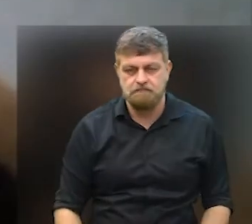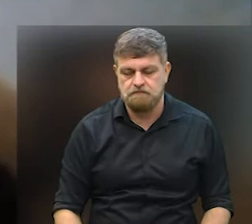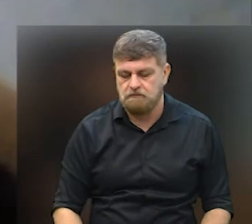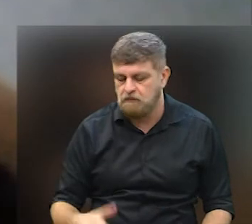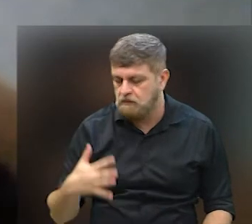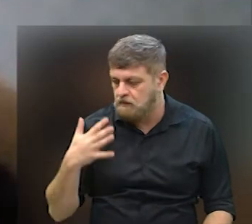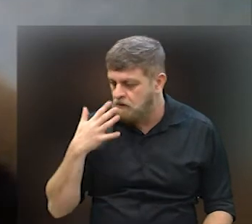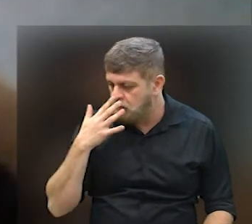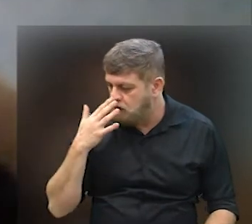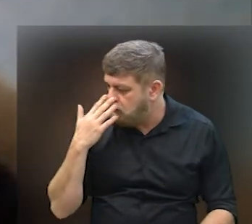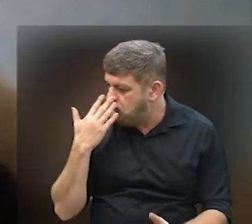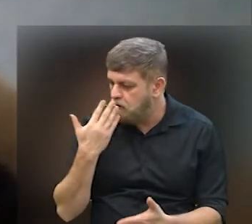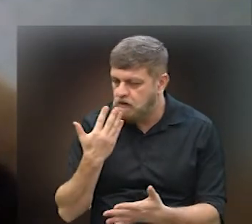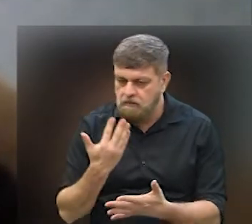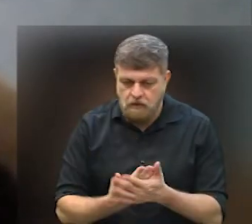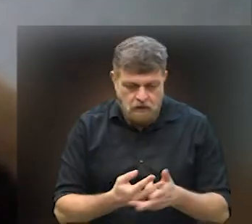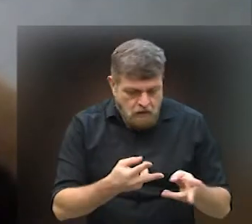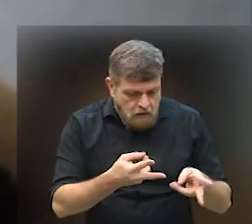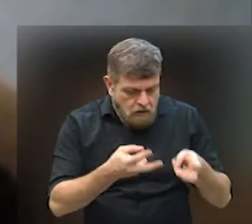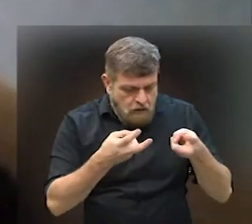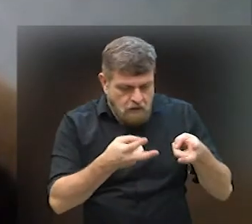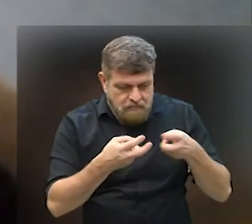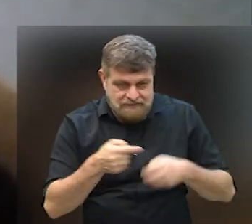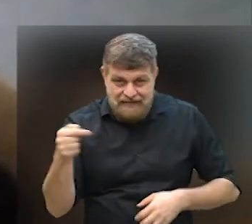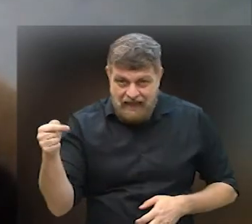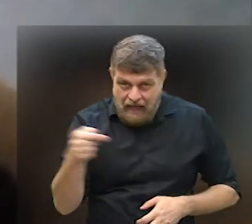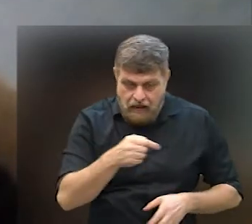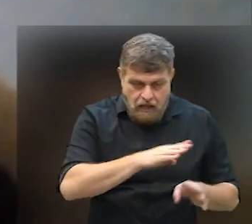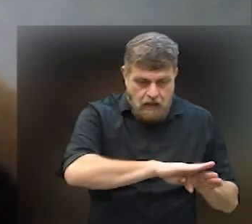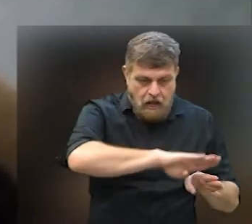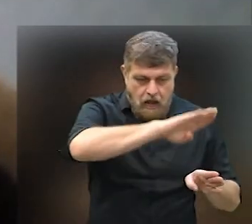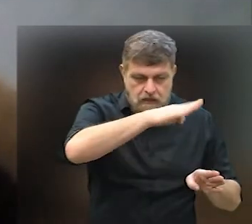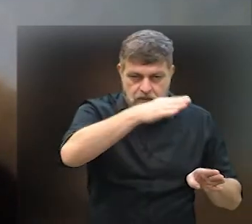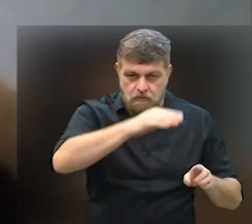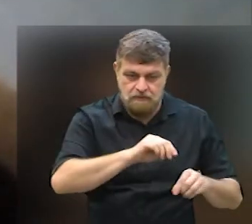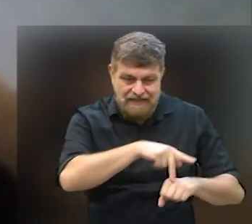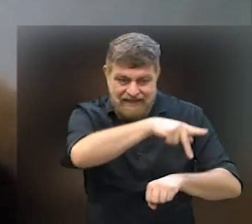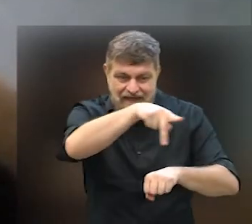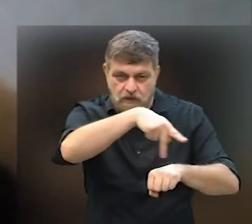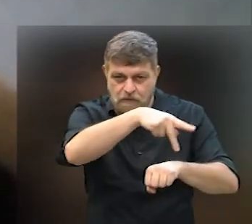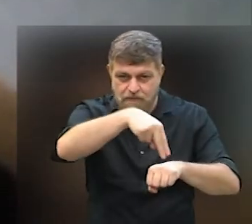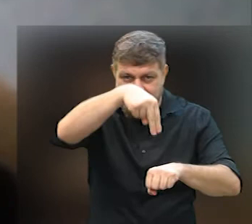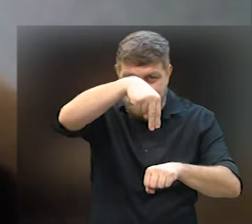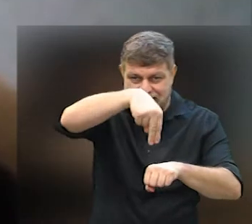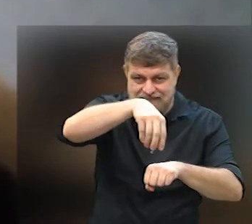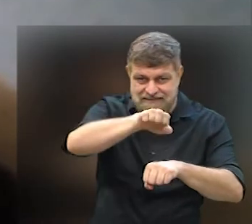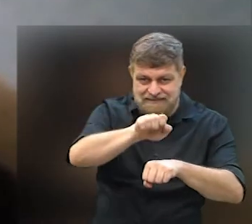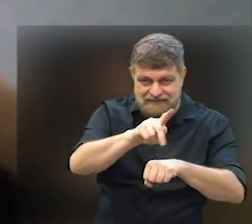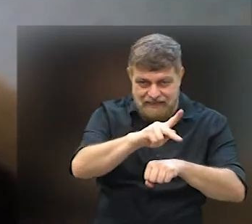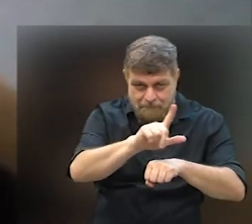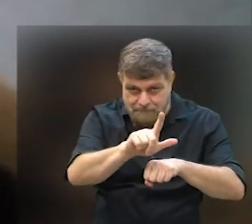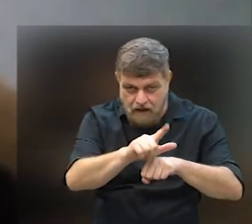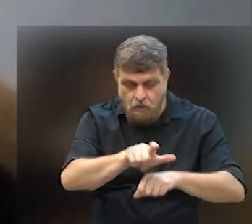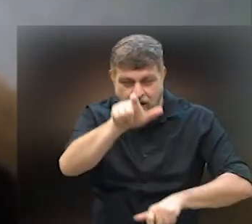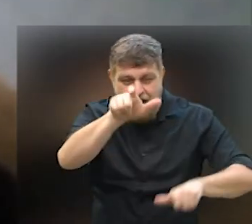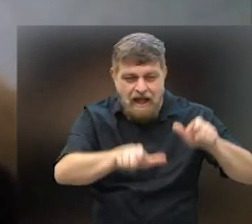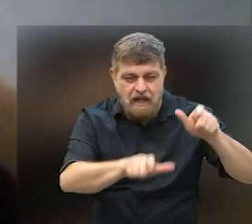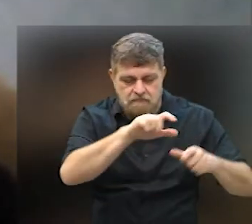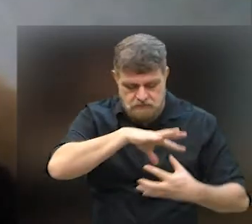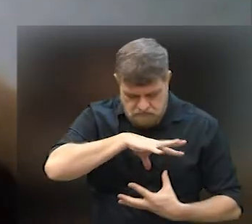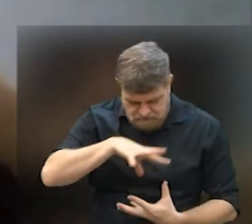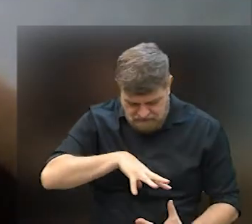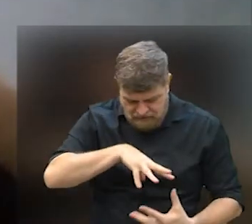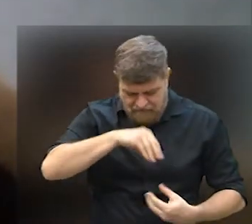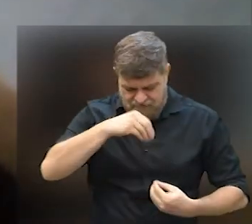realmente impressionada com o que eu vejo e percebo no Nepal, em especial. As pessoas lá são muito conectadas